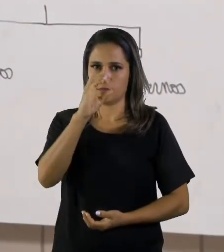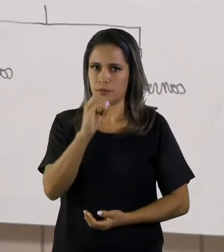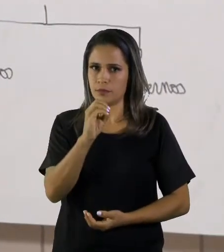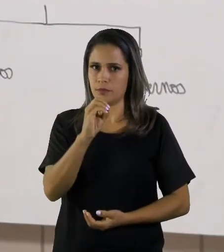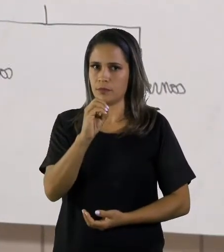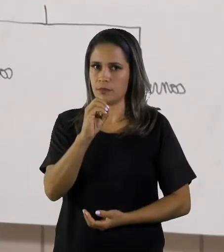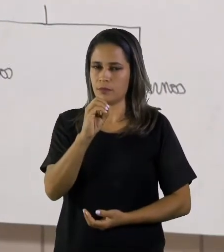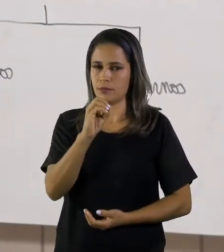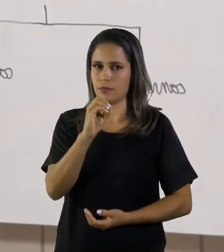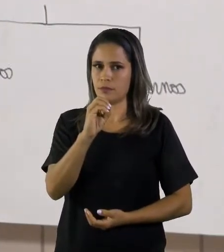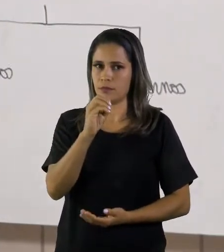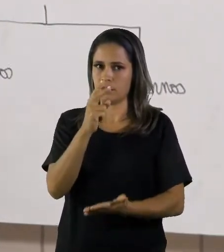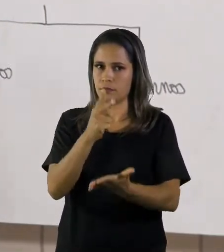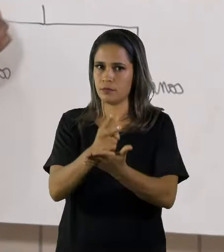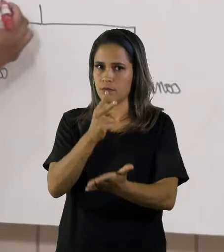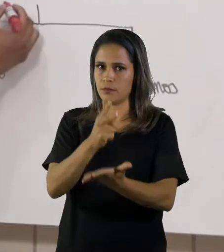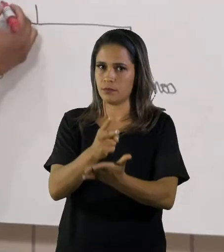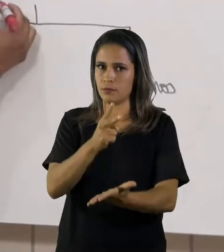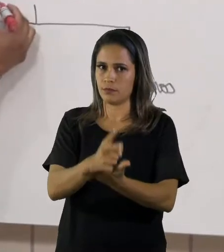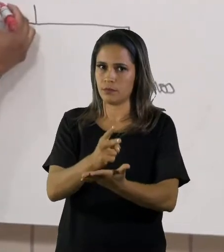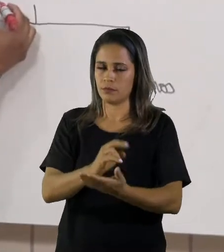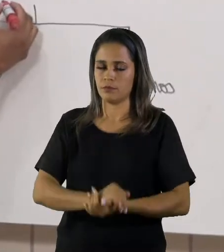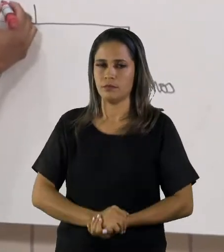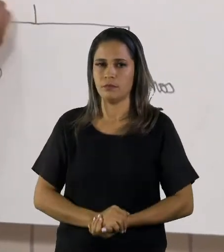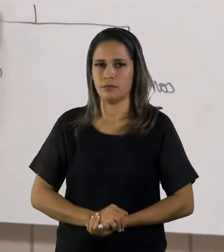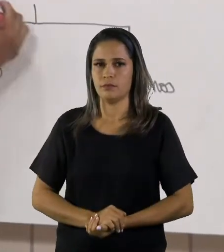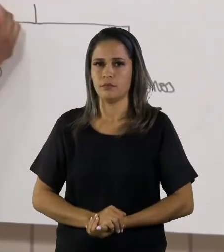co quer dizer mesmo.